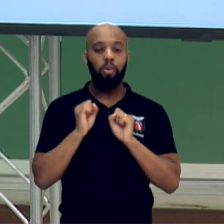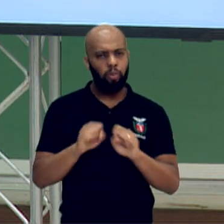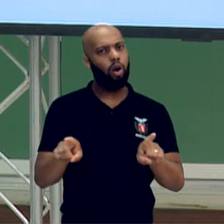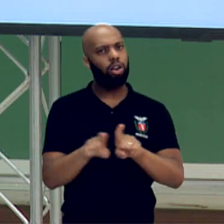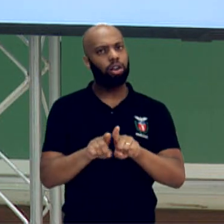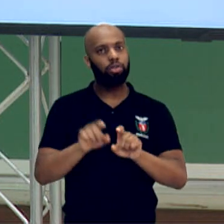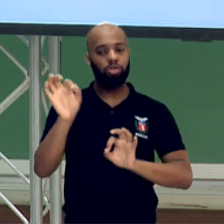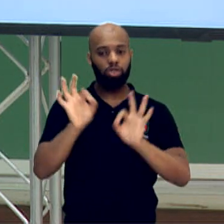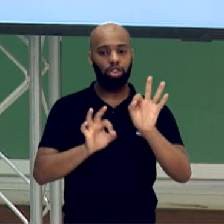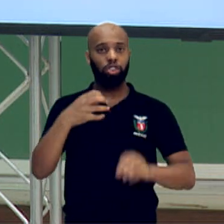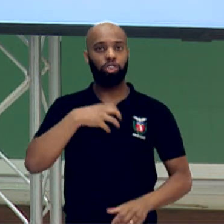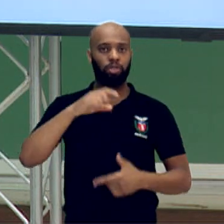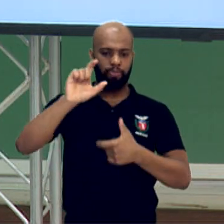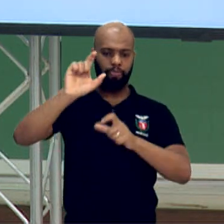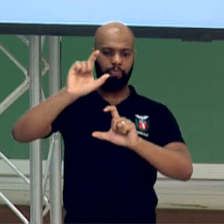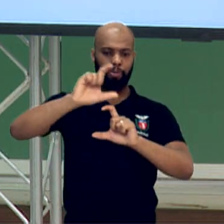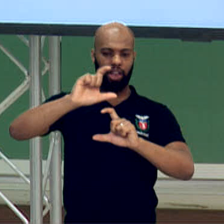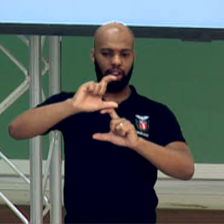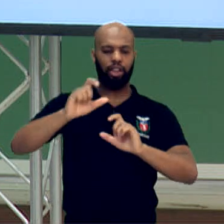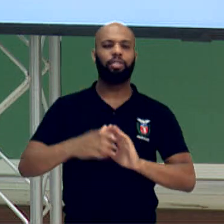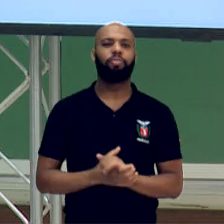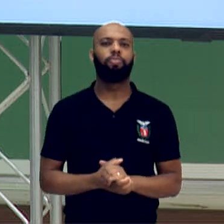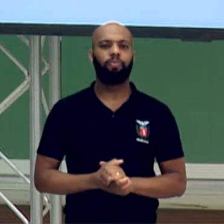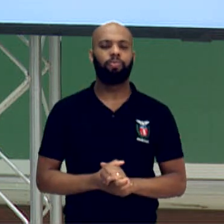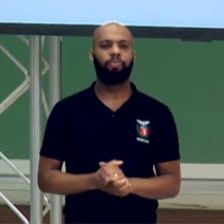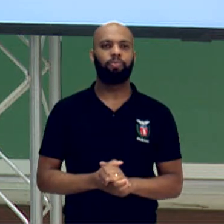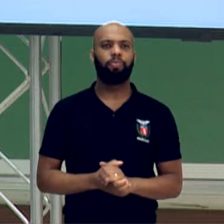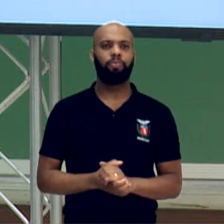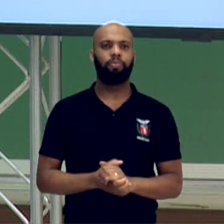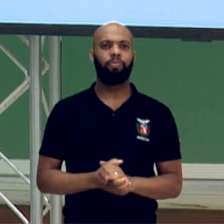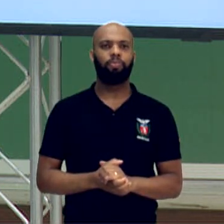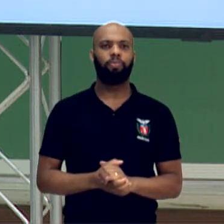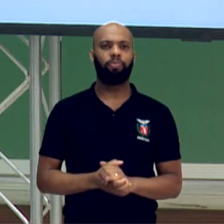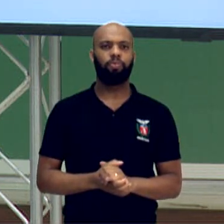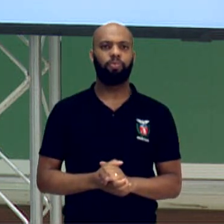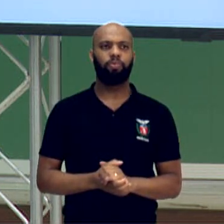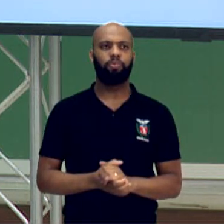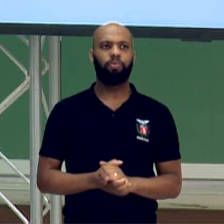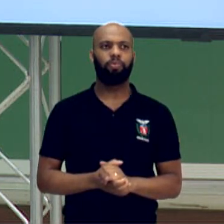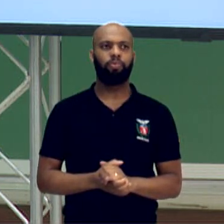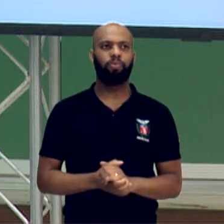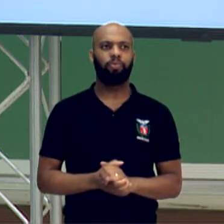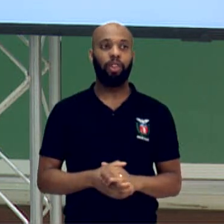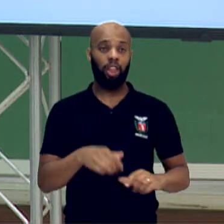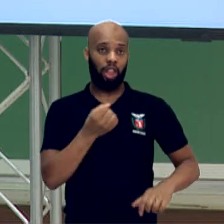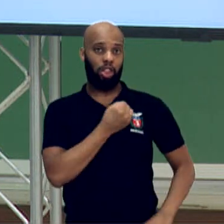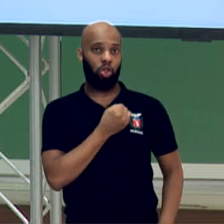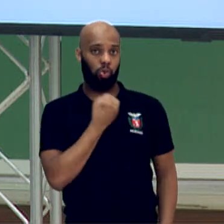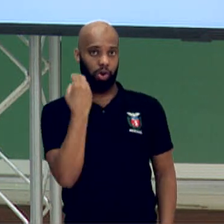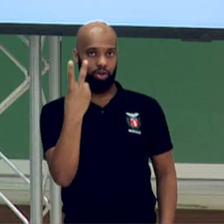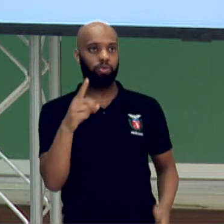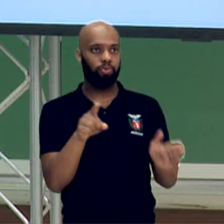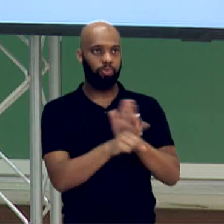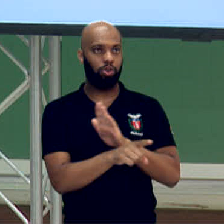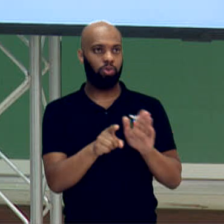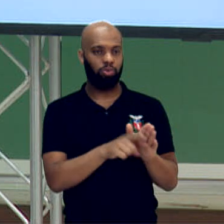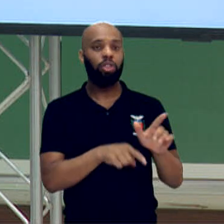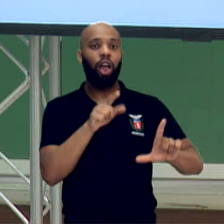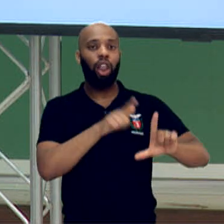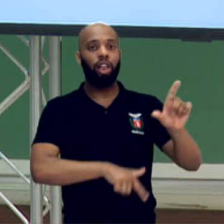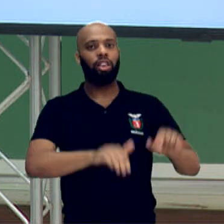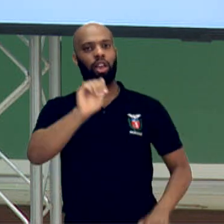parágrafos. E qual contexto está mais adequado? Certinho a letra A. Em Espanha se